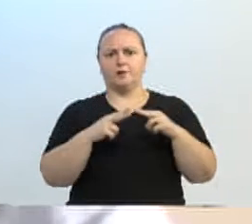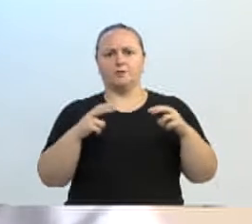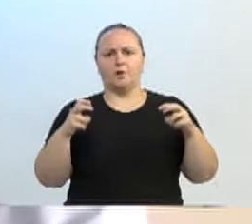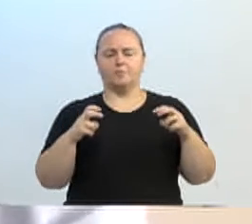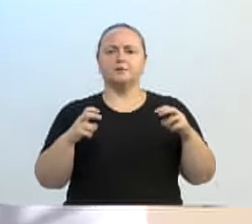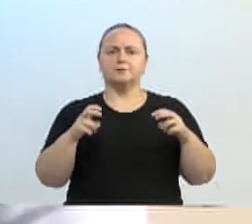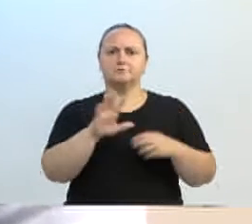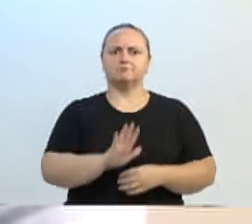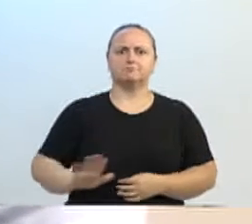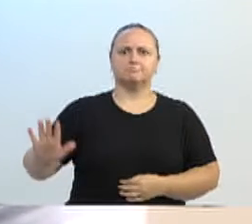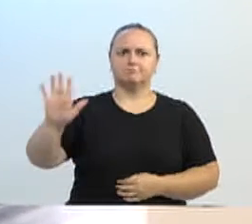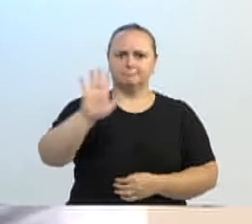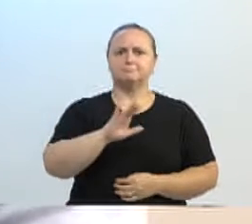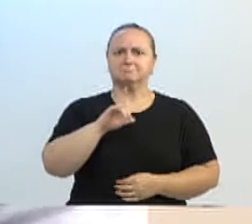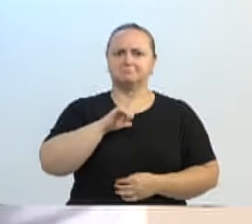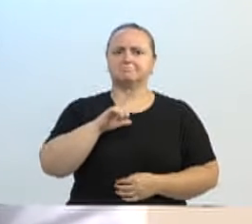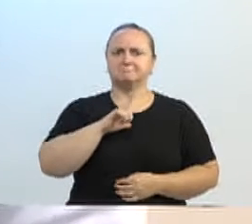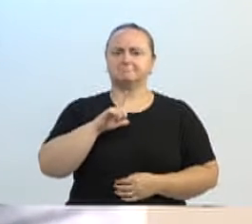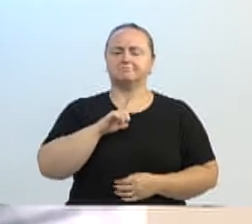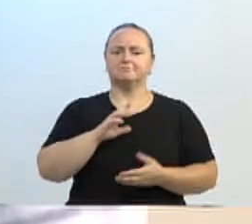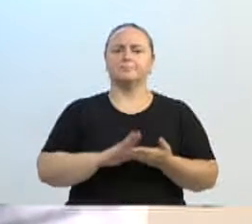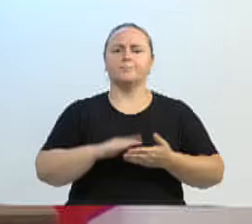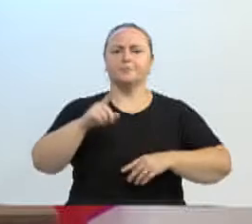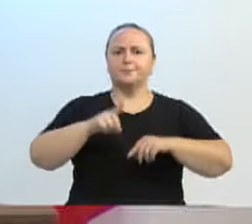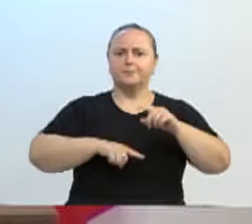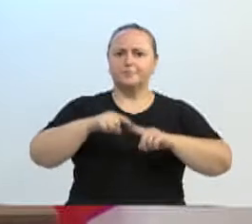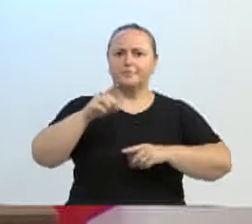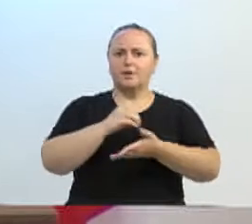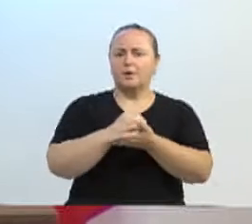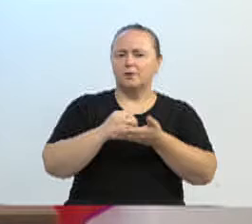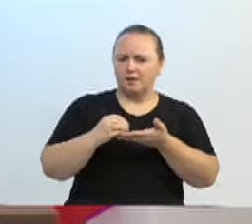projeto. Eu acho que a matéria orgânica é...